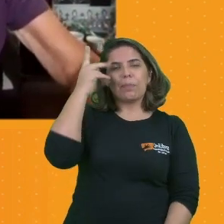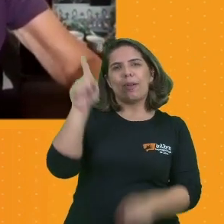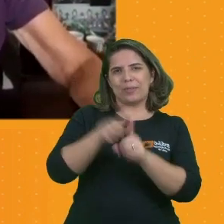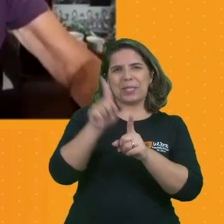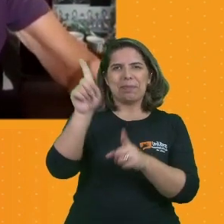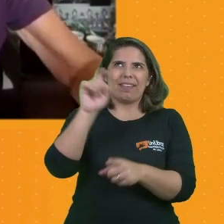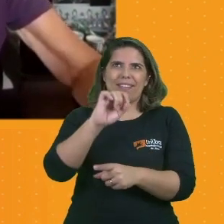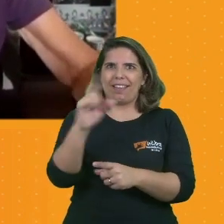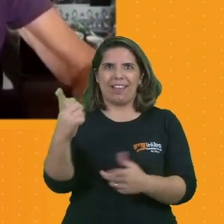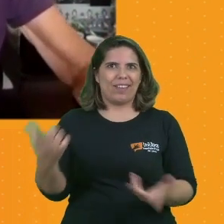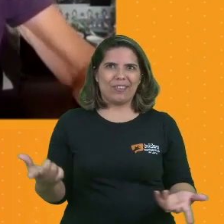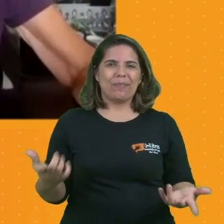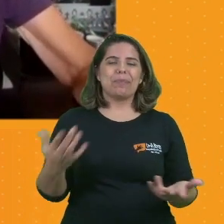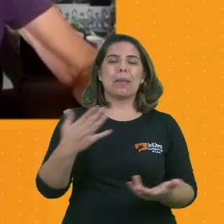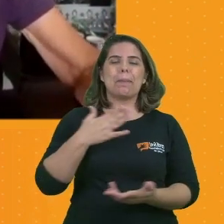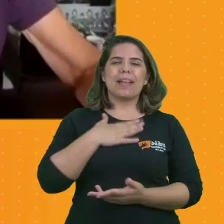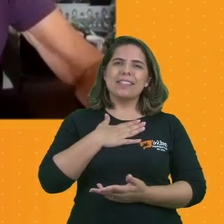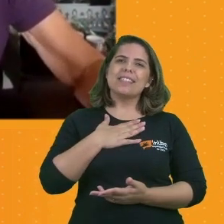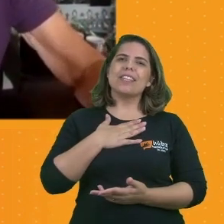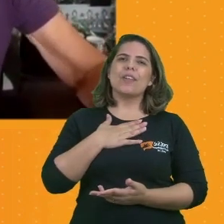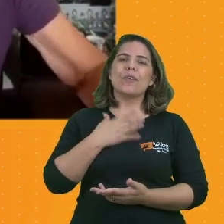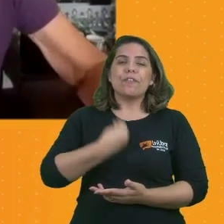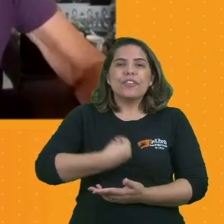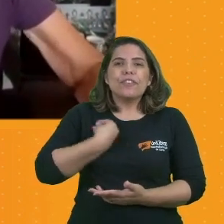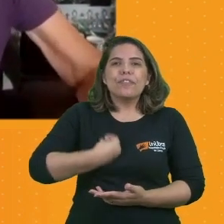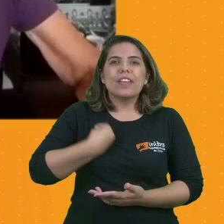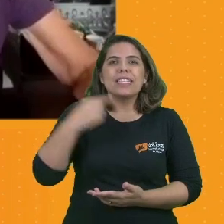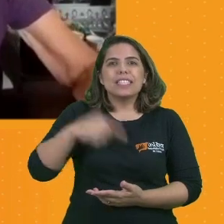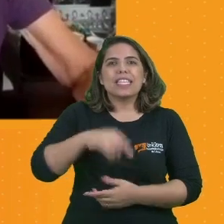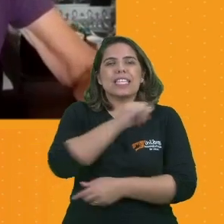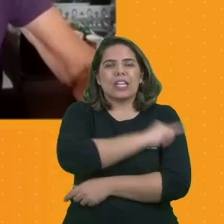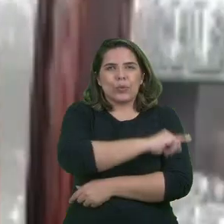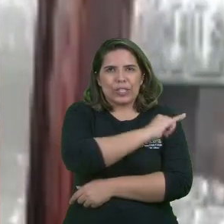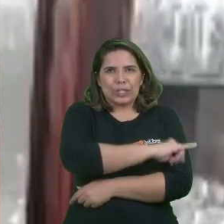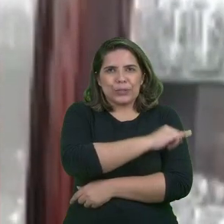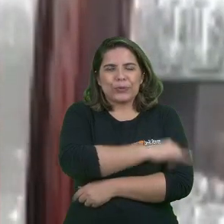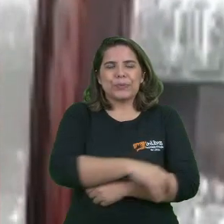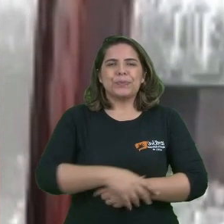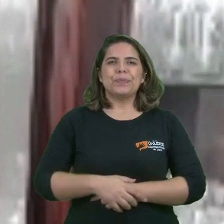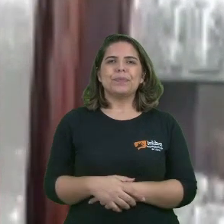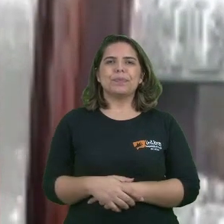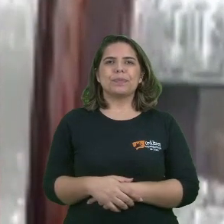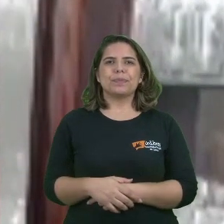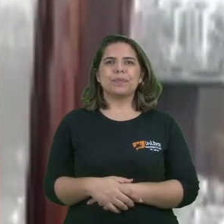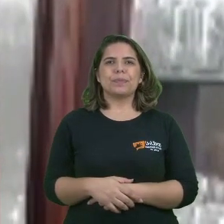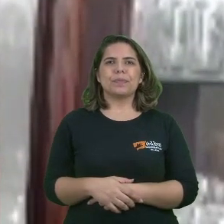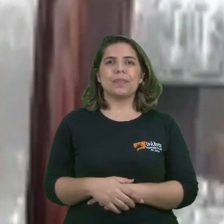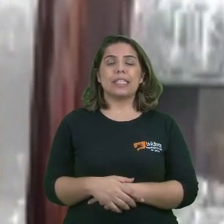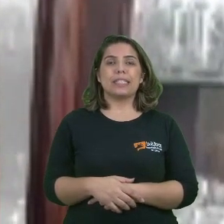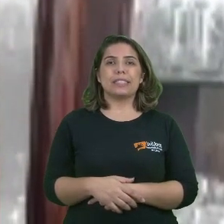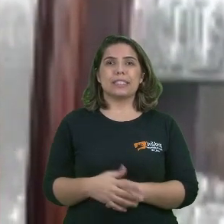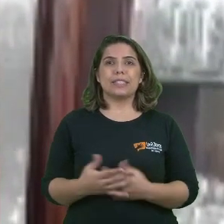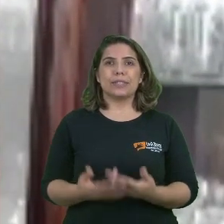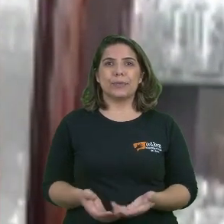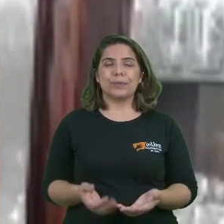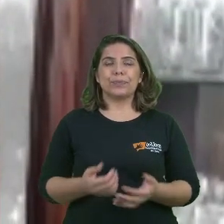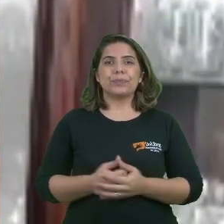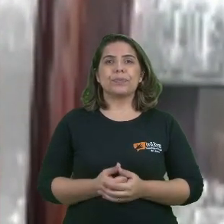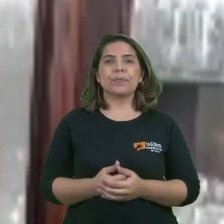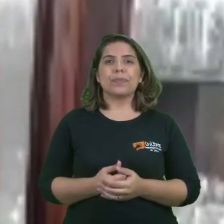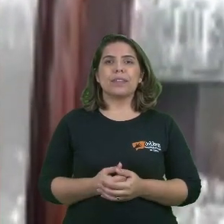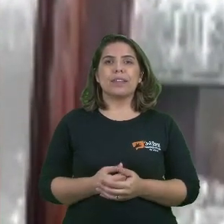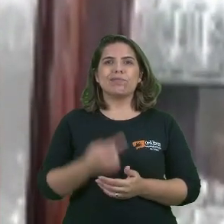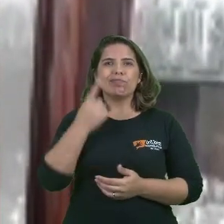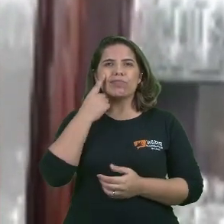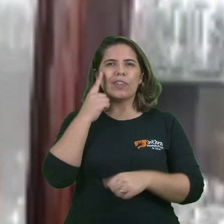também é com certeza tem essa grande diferença vamos tentando ver se eu fosse